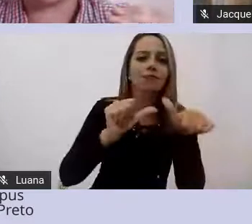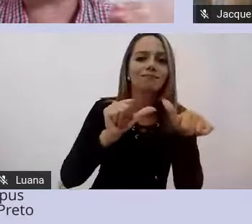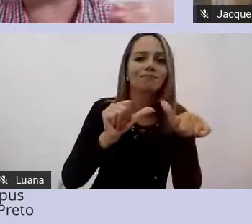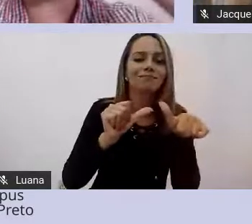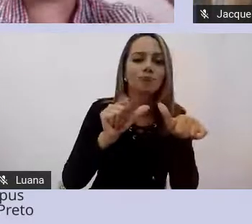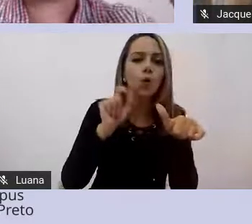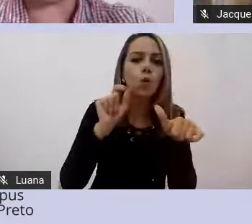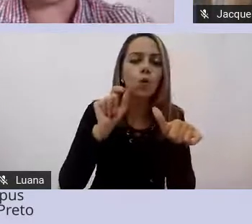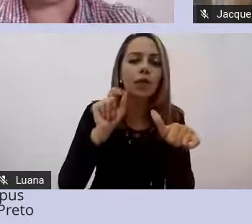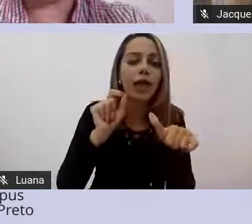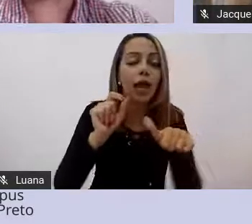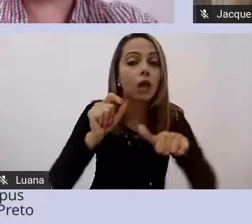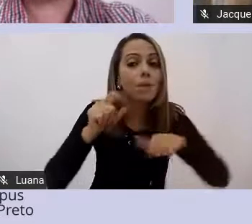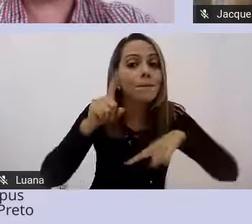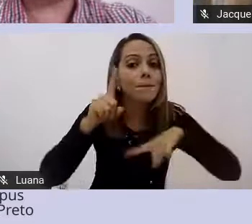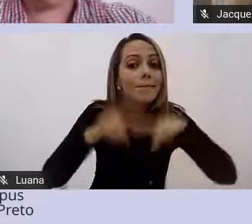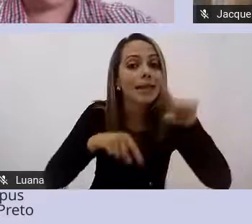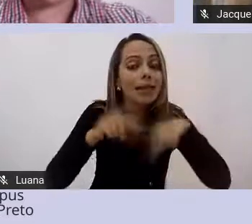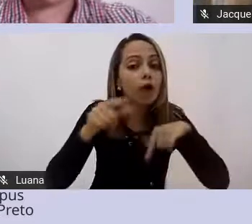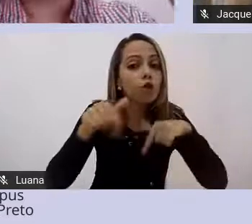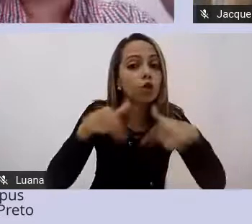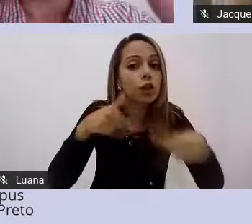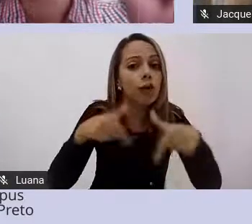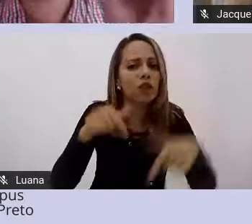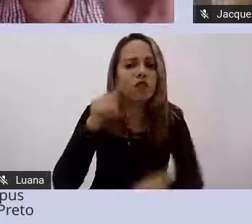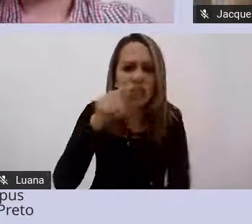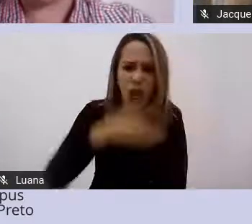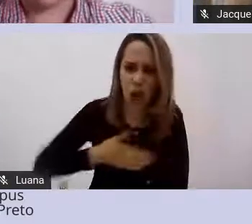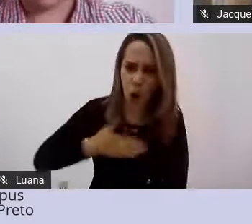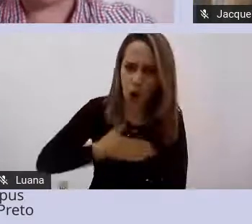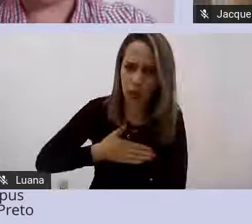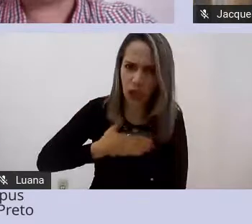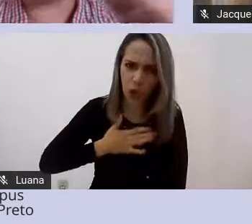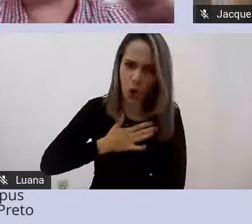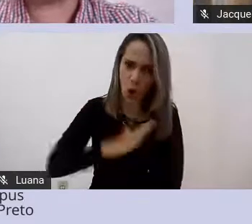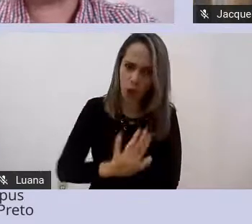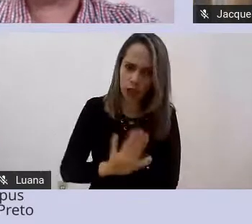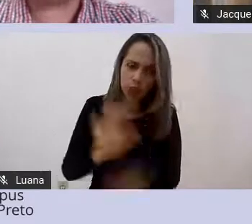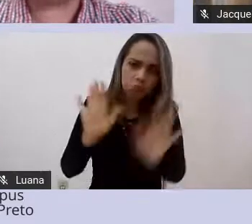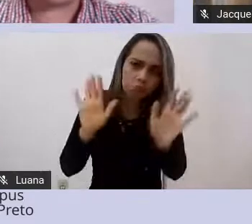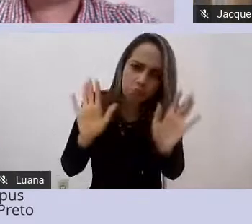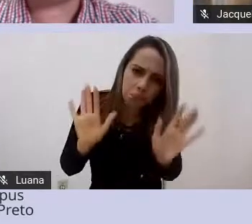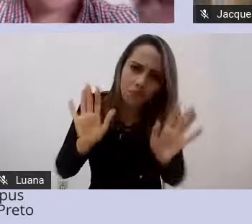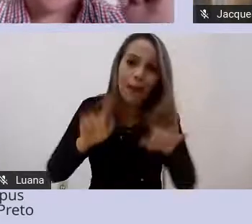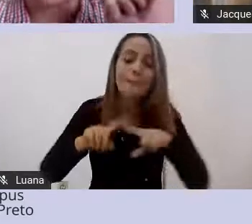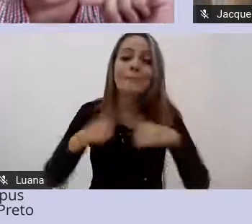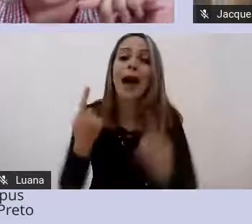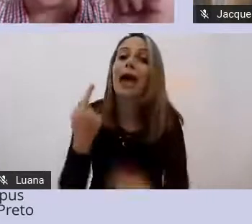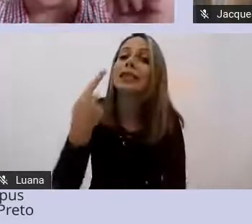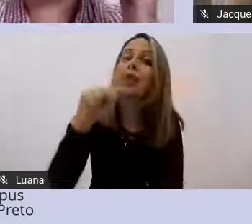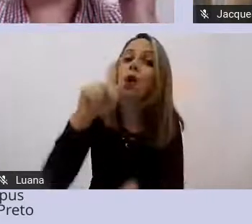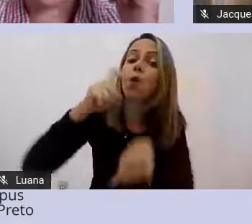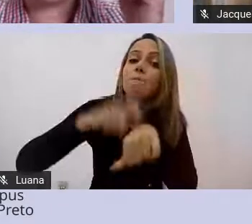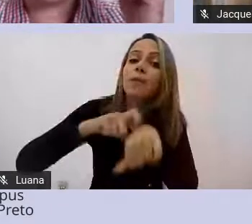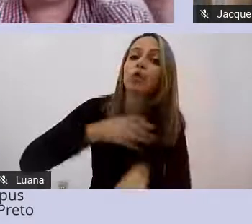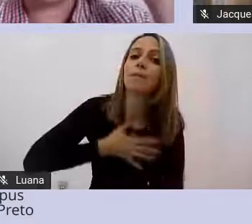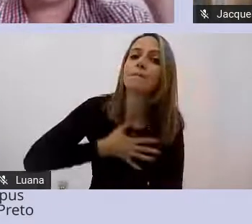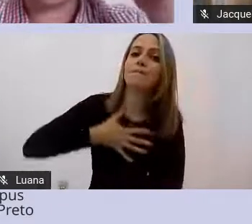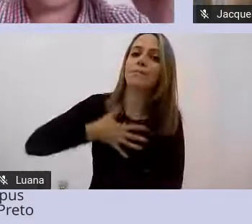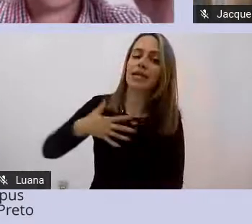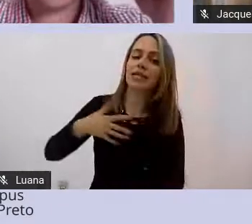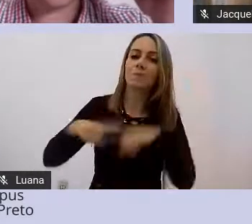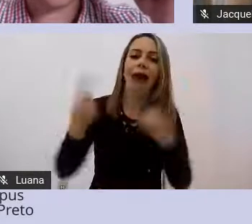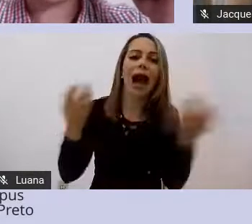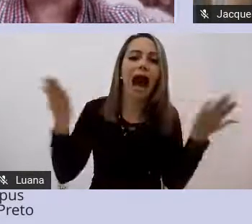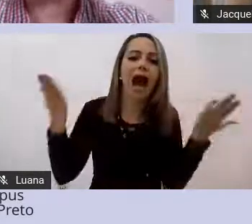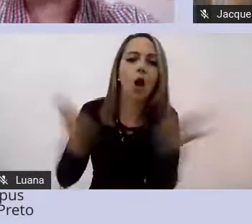não gosta, você vai se privar ou se esbaldar disso nos seus momentos de prazer. Aqui a gente está para